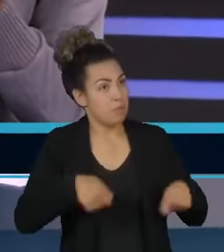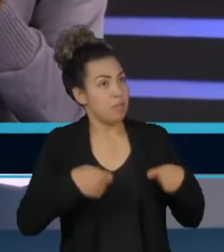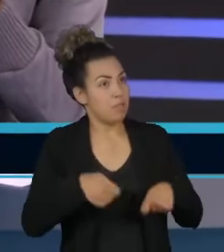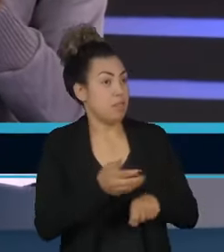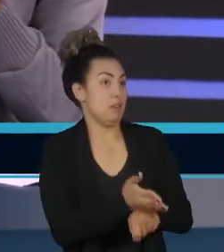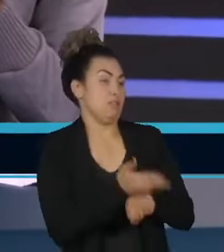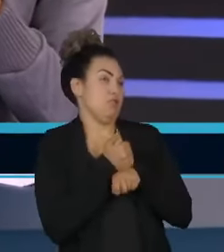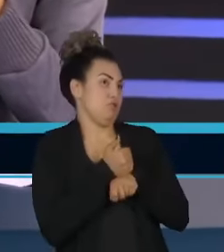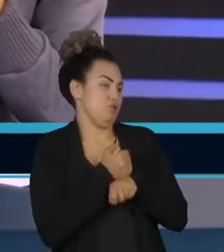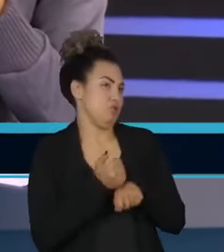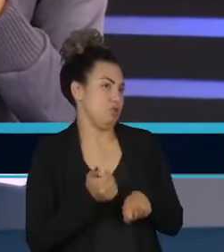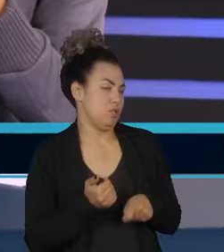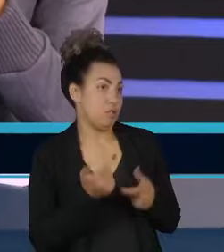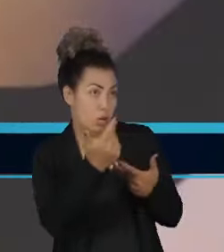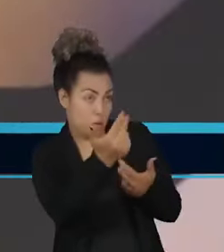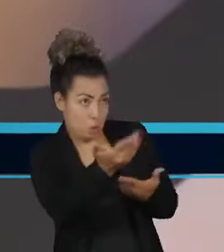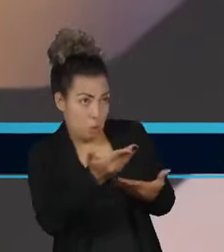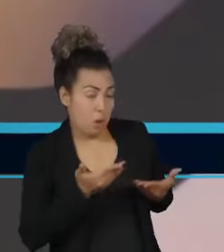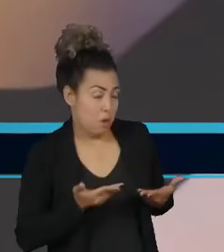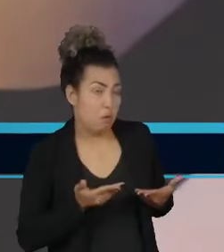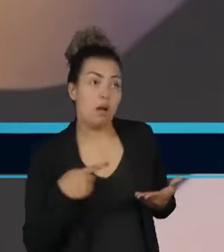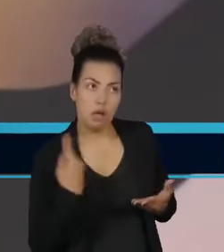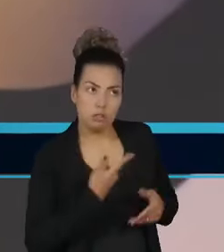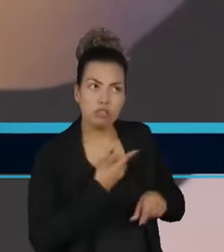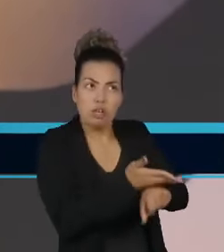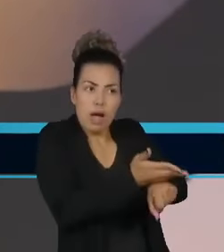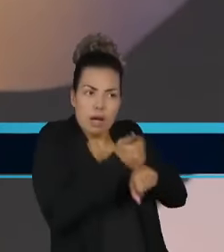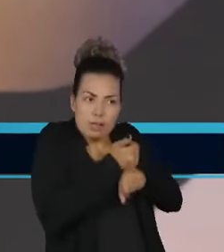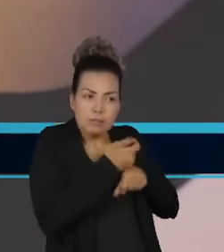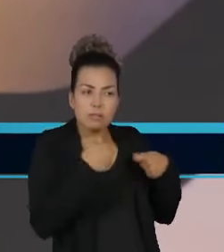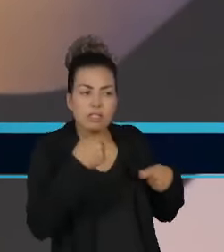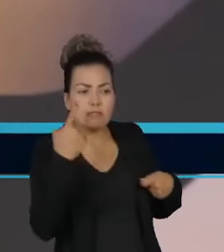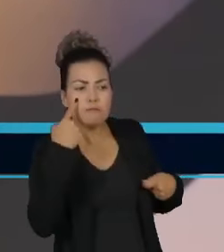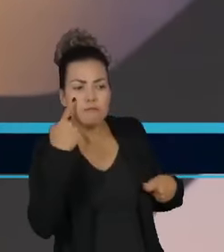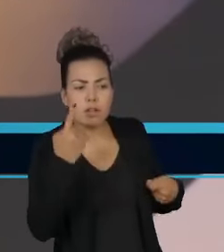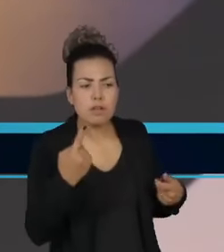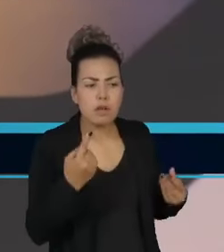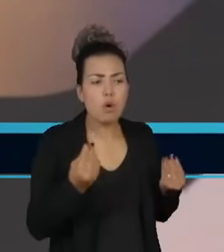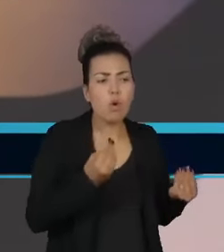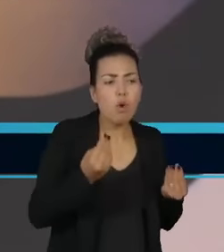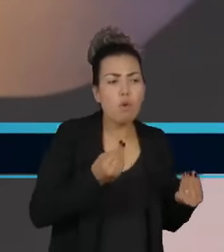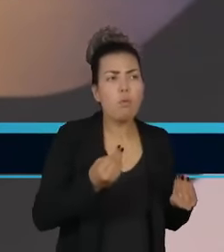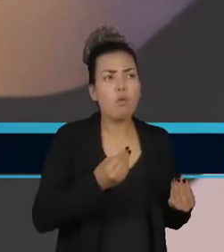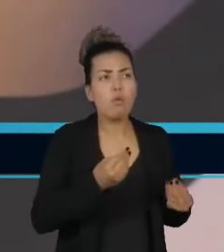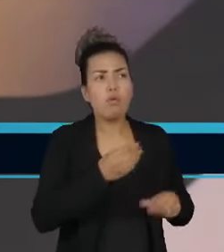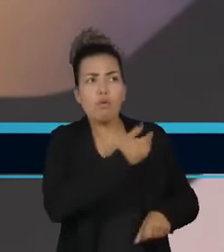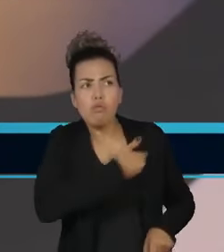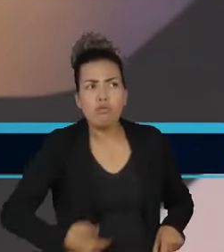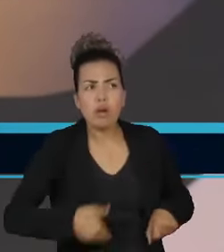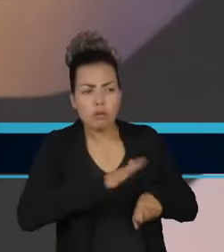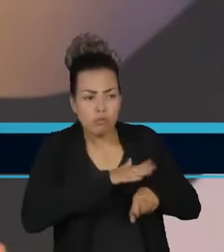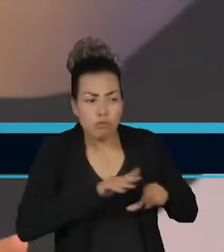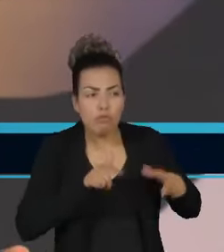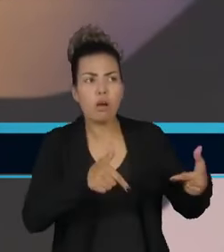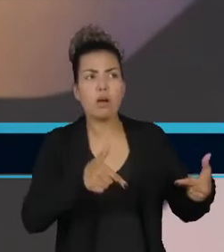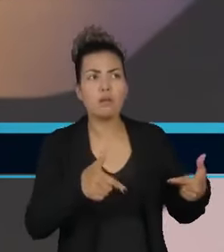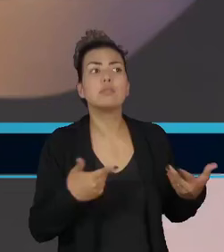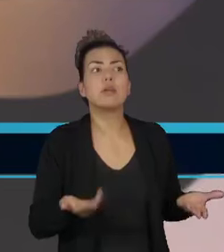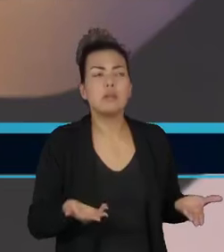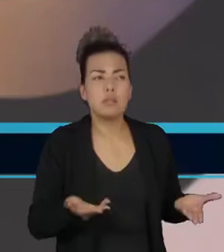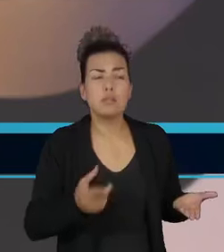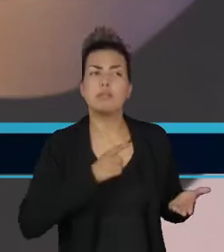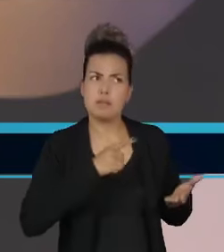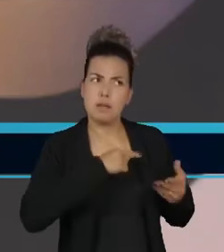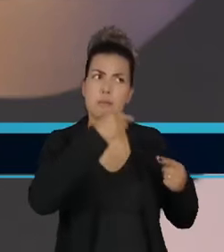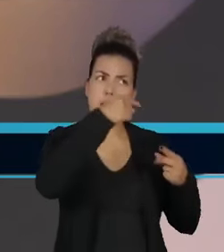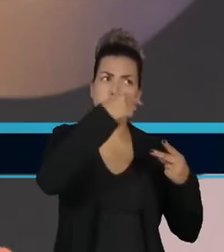como o Capaz colocou, já está prevendo esse processo em termos de políticas públicas, né? E tem várias questões